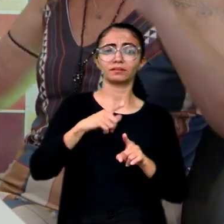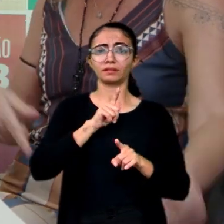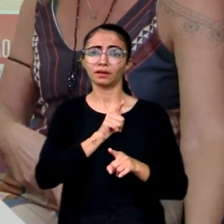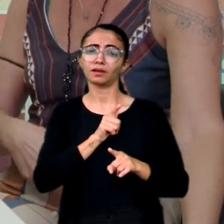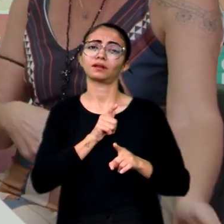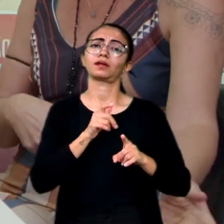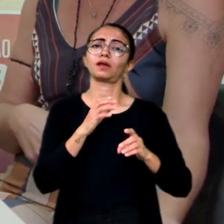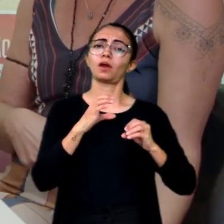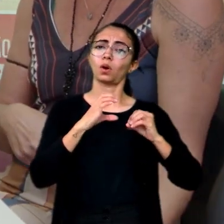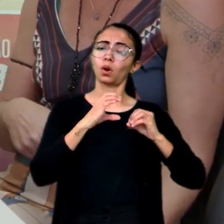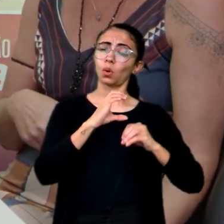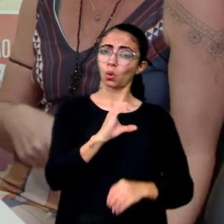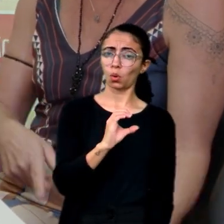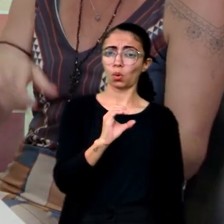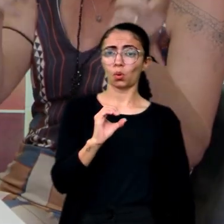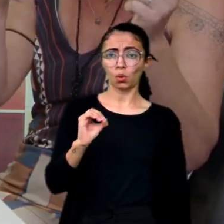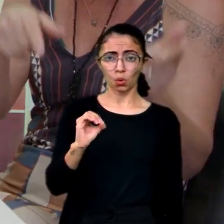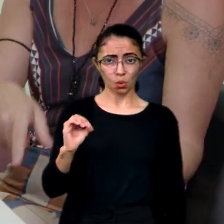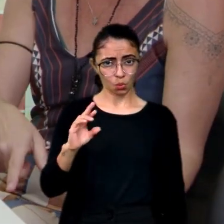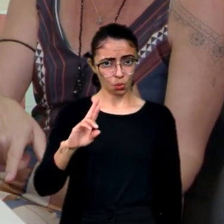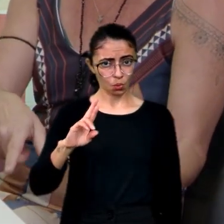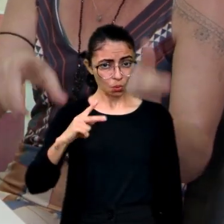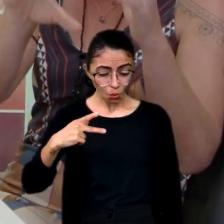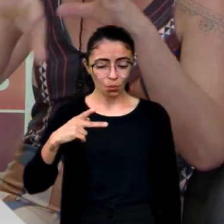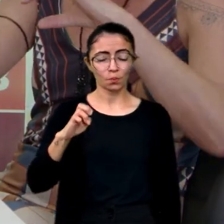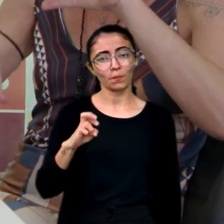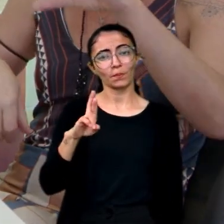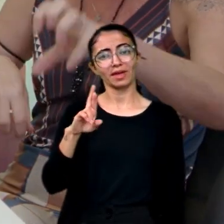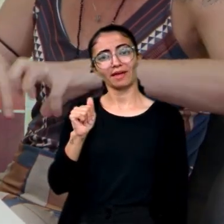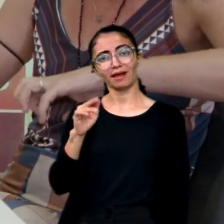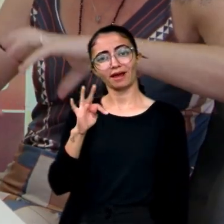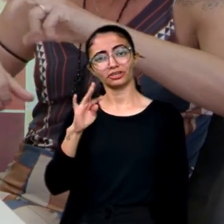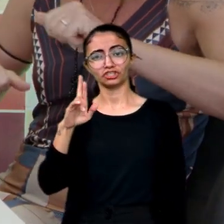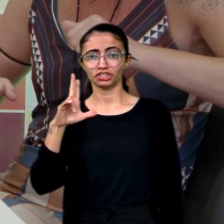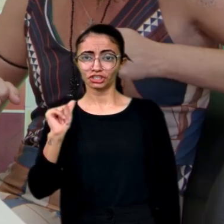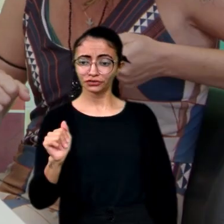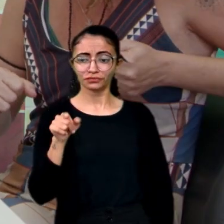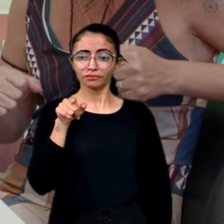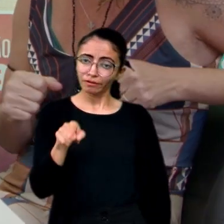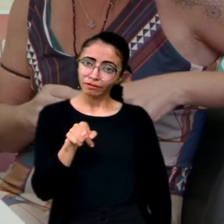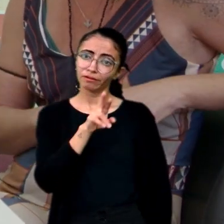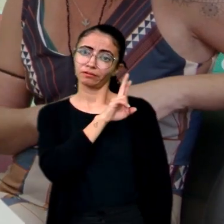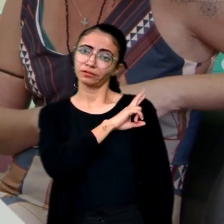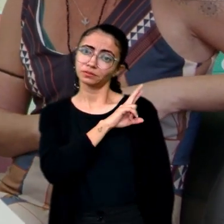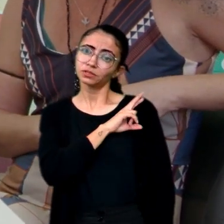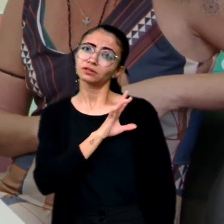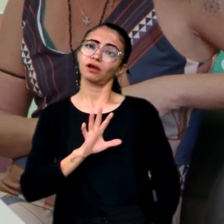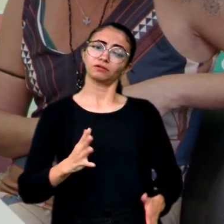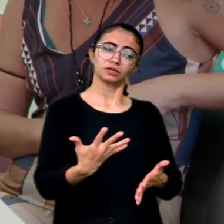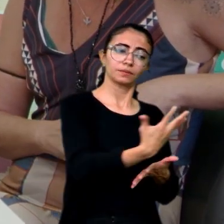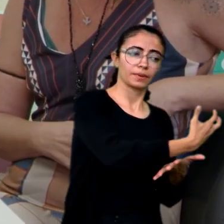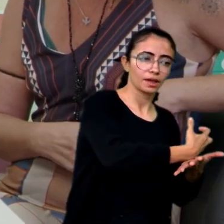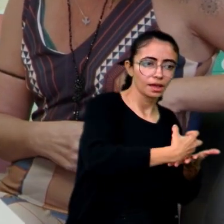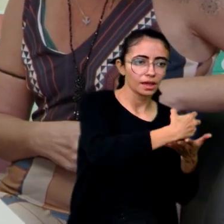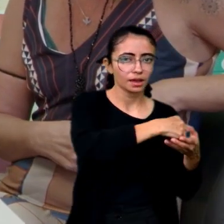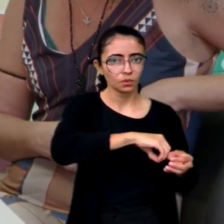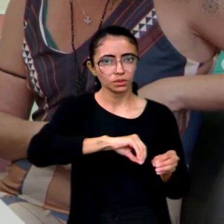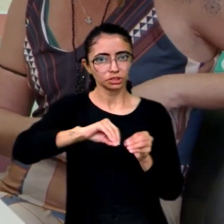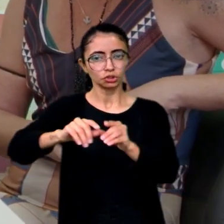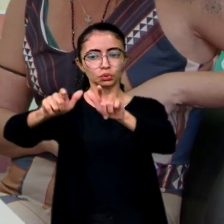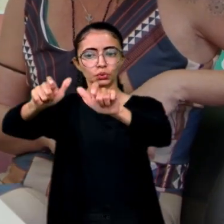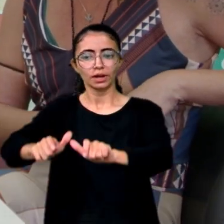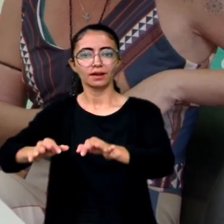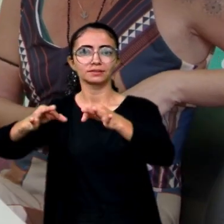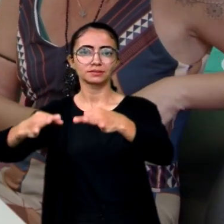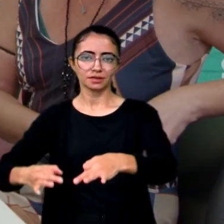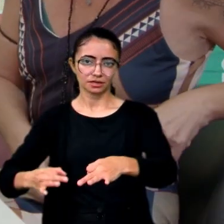estão dentro das centrais de triagem do SLU. E lá o catador vai separar. Então, é